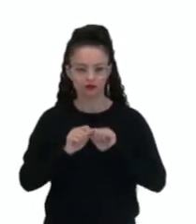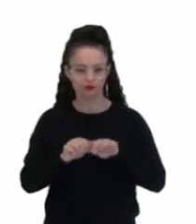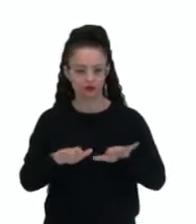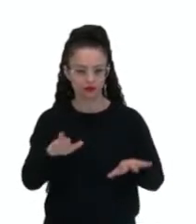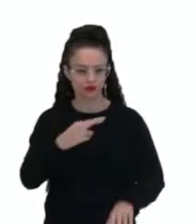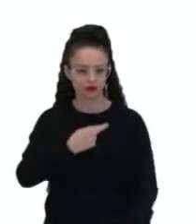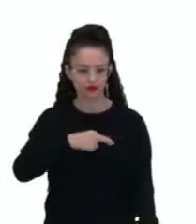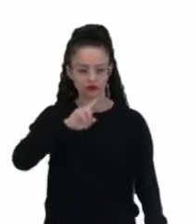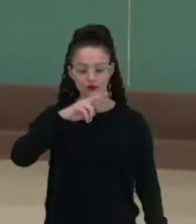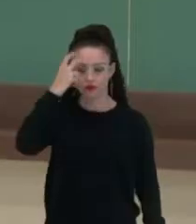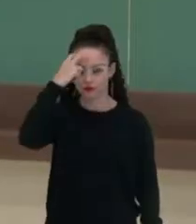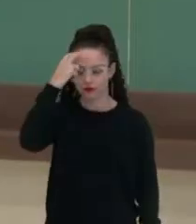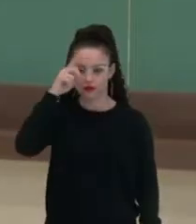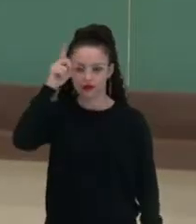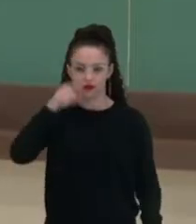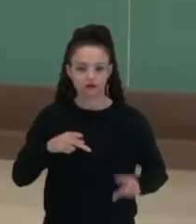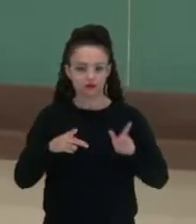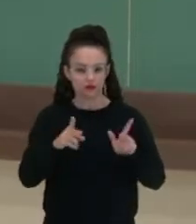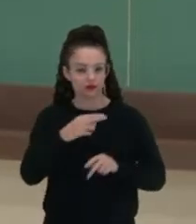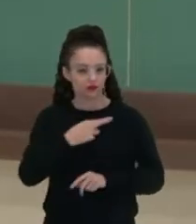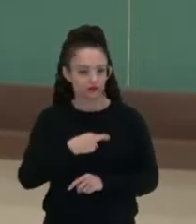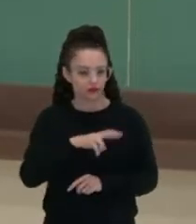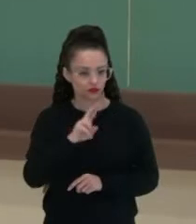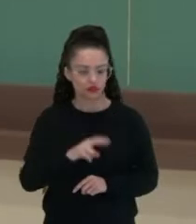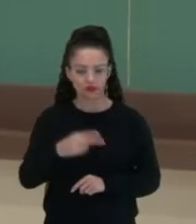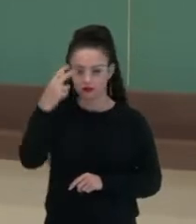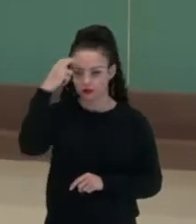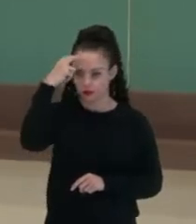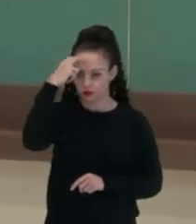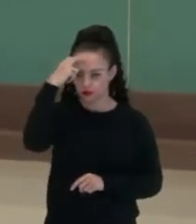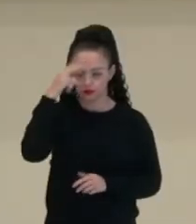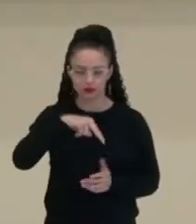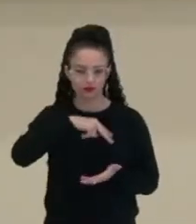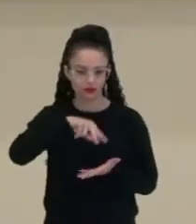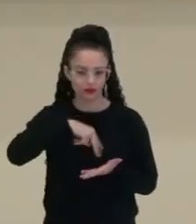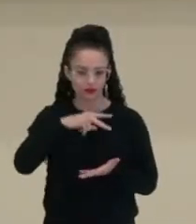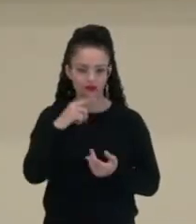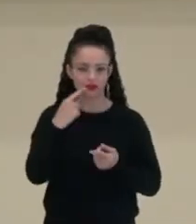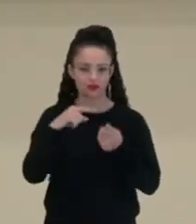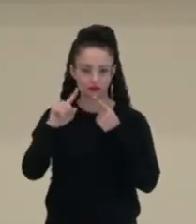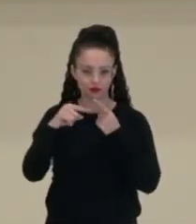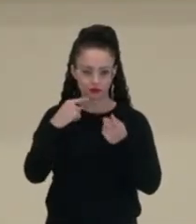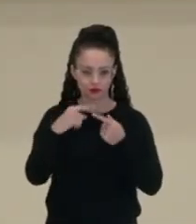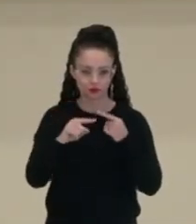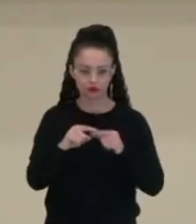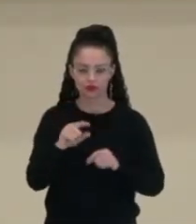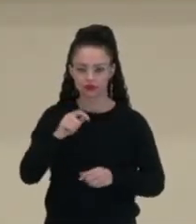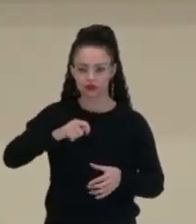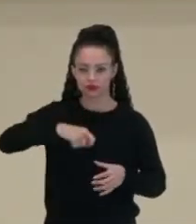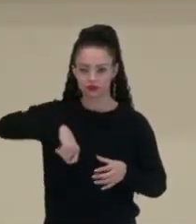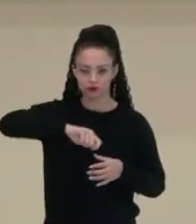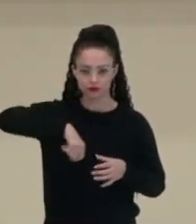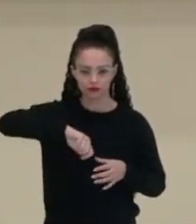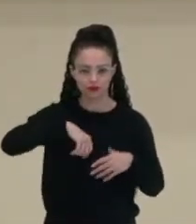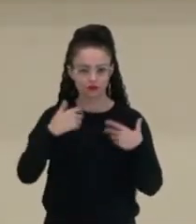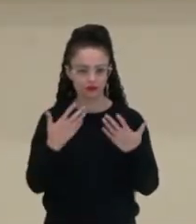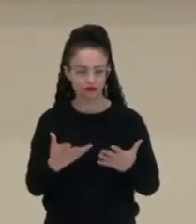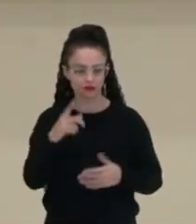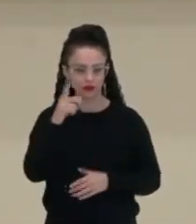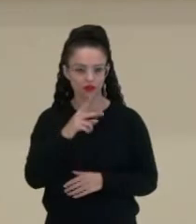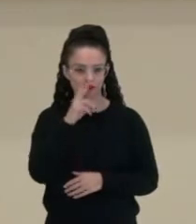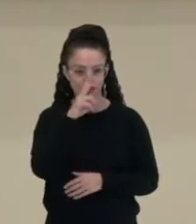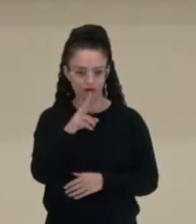cultural, né? Então, mantendo a questão da religião, né, da cultura, da dança, da música, né, da culinária. Então, vai